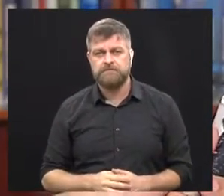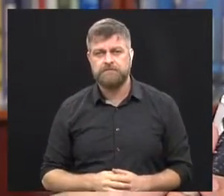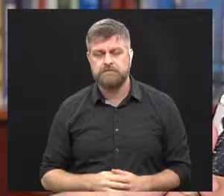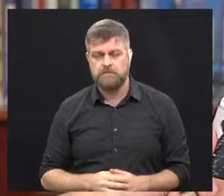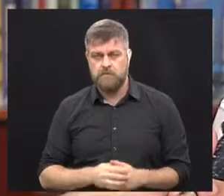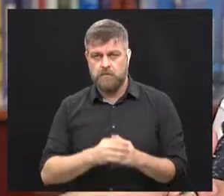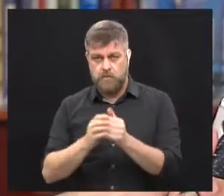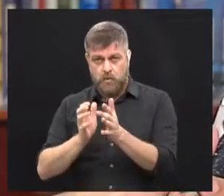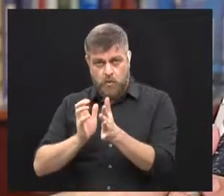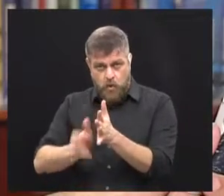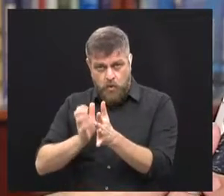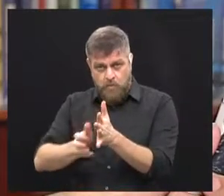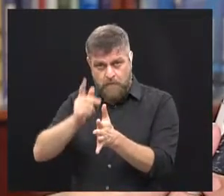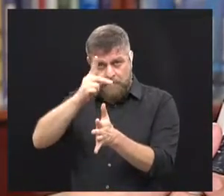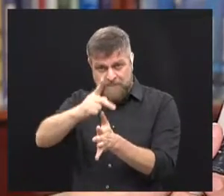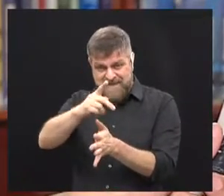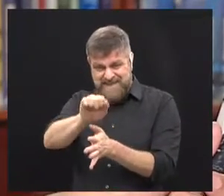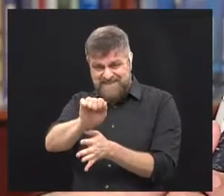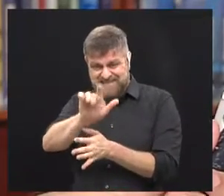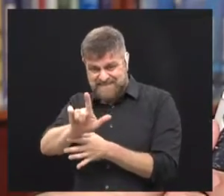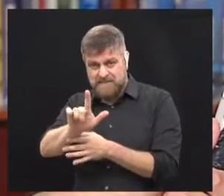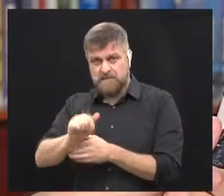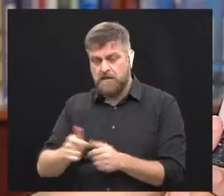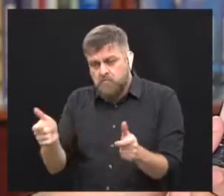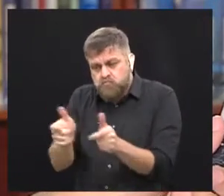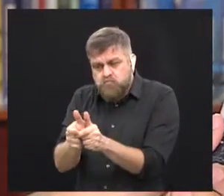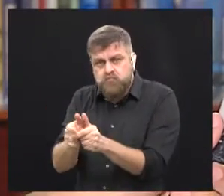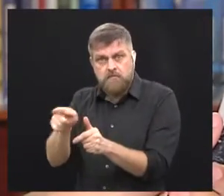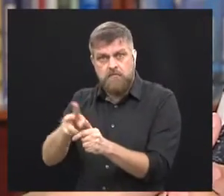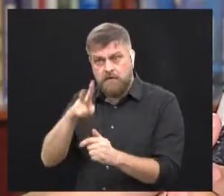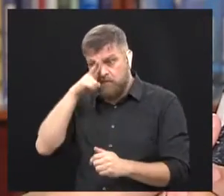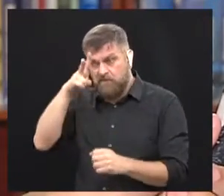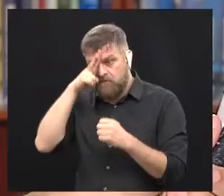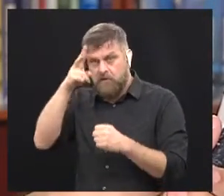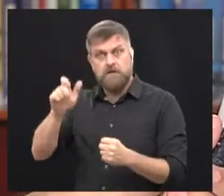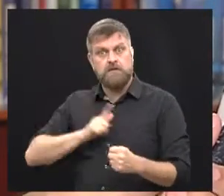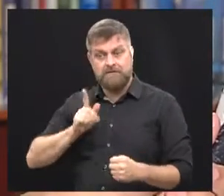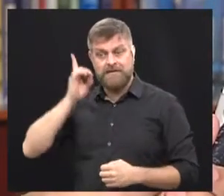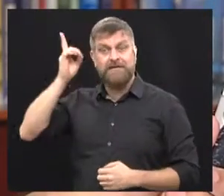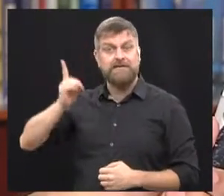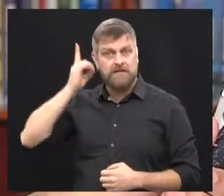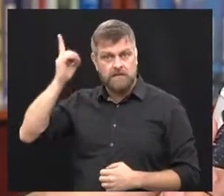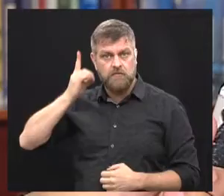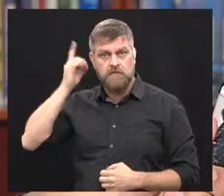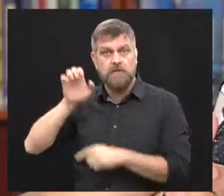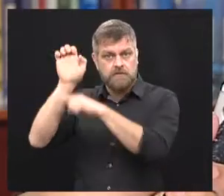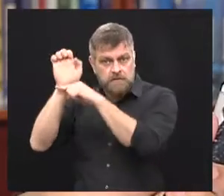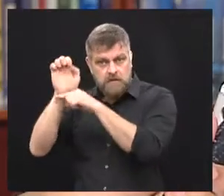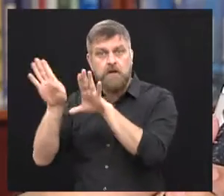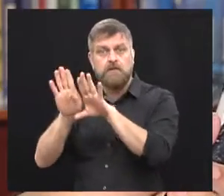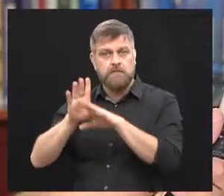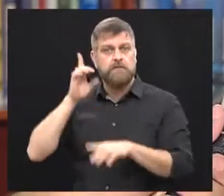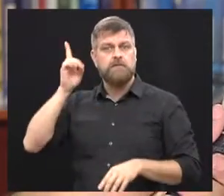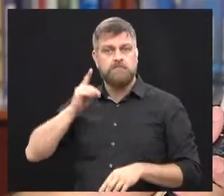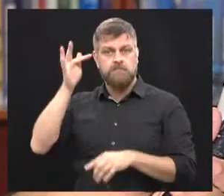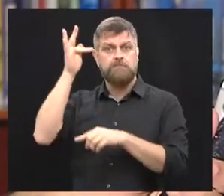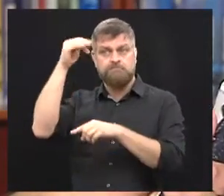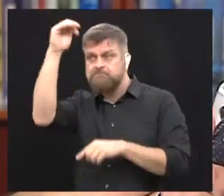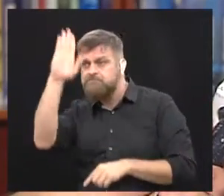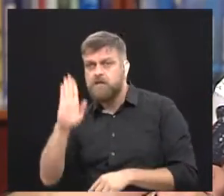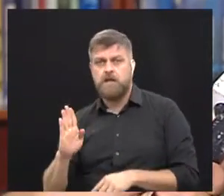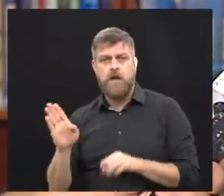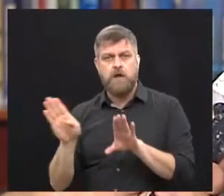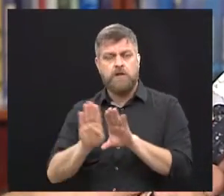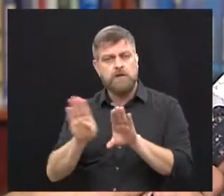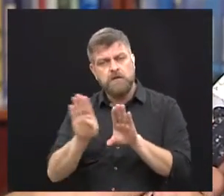partido, o PSL, realmente é um partido bastante pequeno, mas acabou elegendo muitos deputados, não só estaduais, como federais, né? E